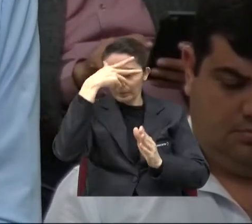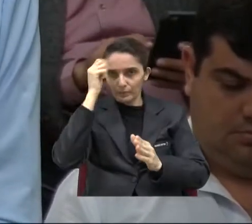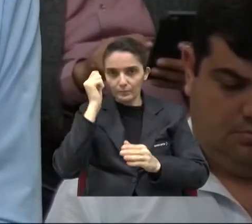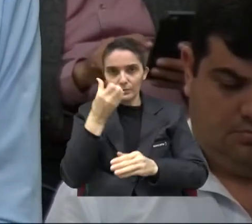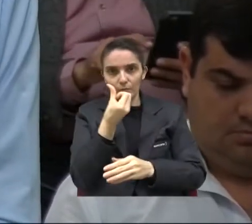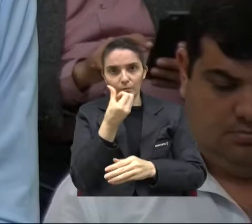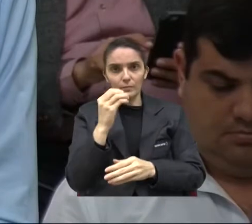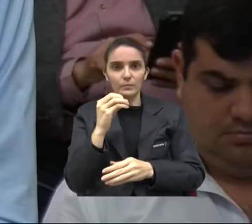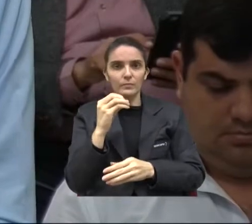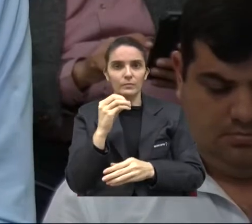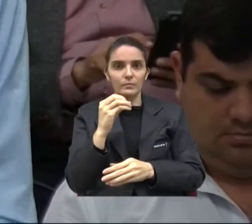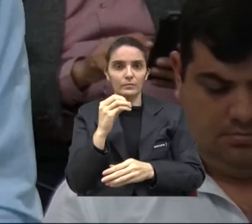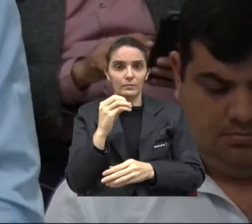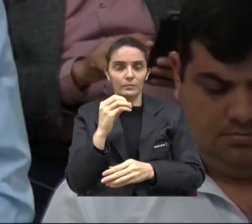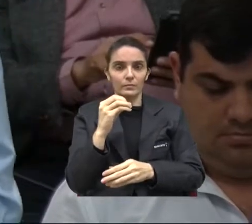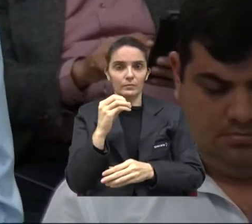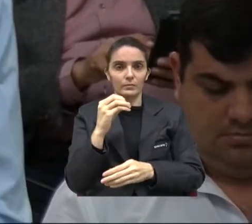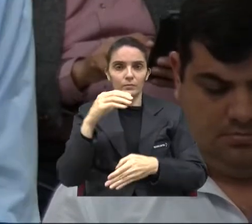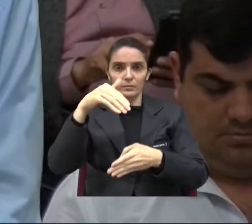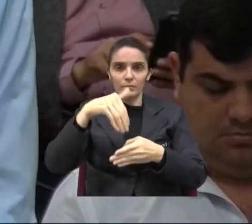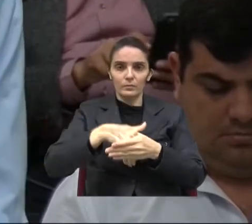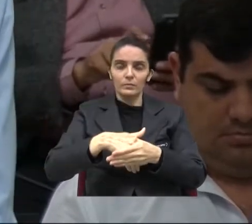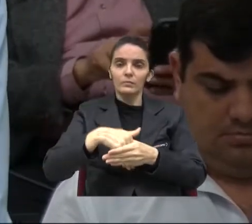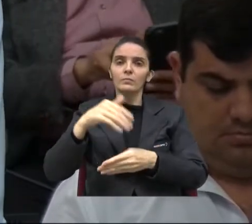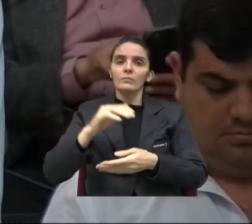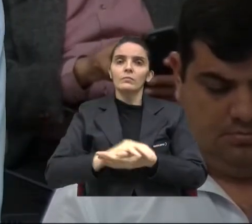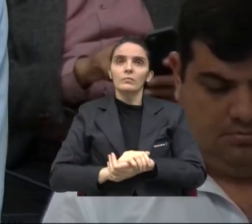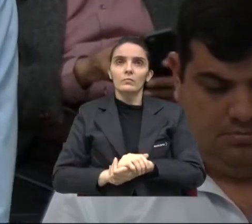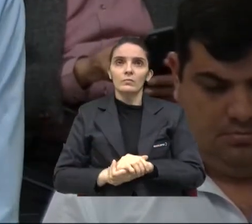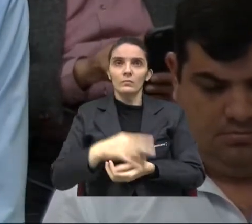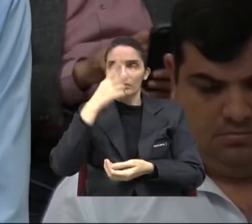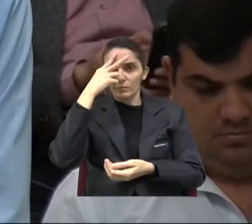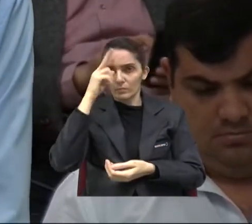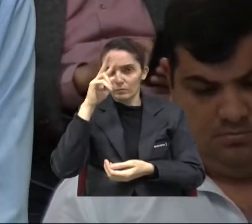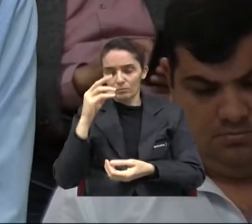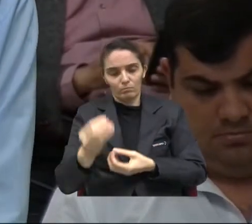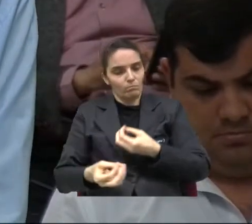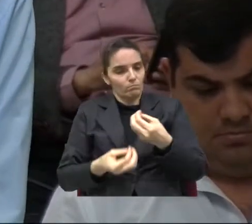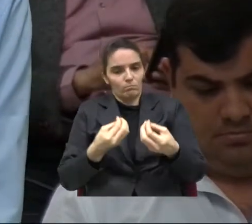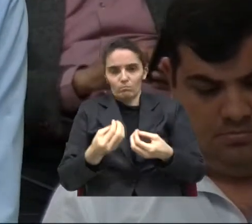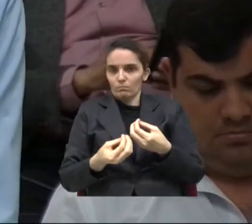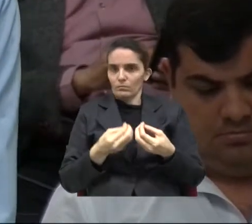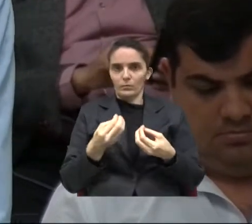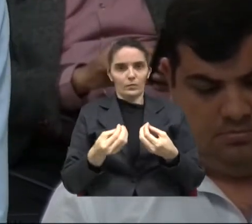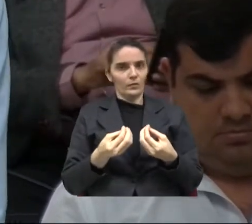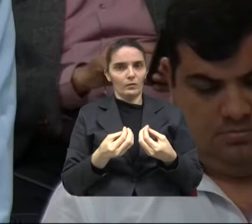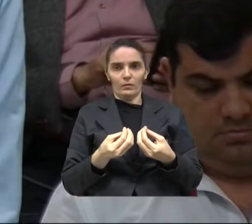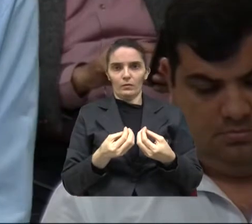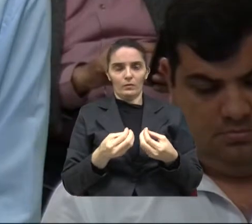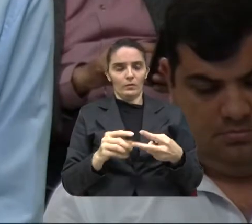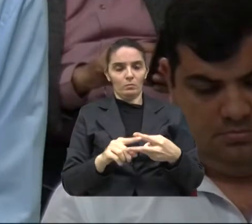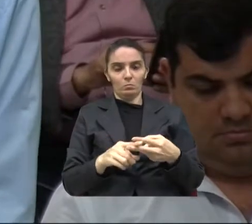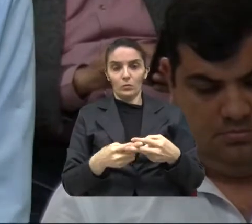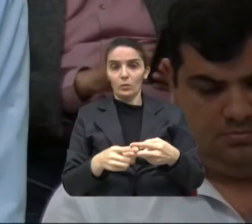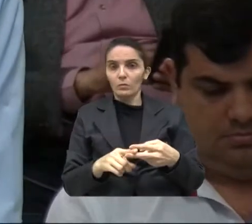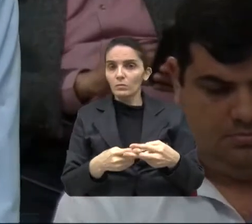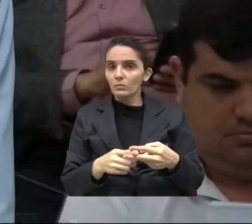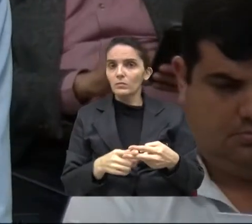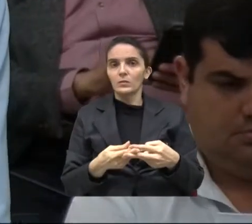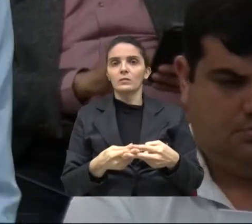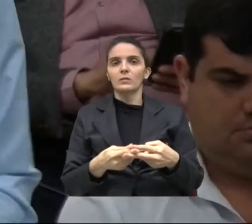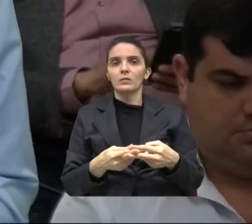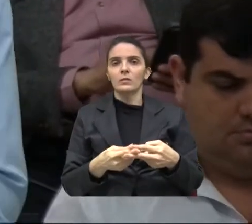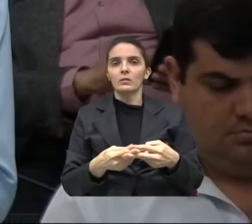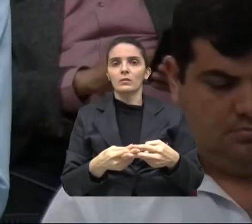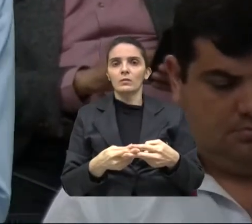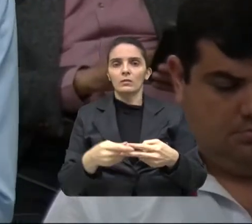60 fotos. Então, lembrando, não dá para você fazer um serviço que quando você tira